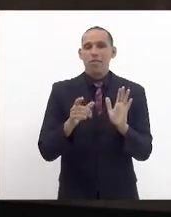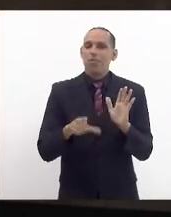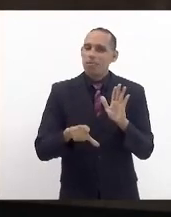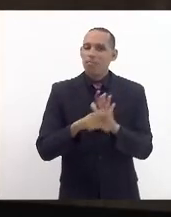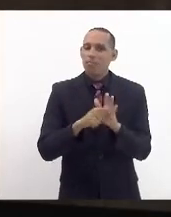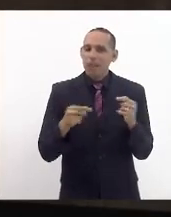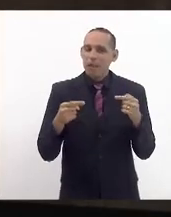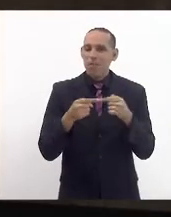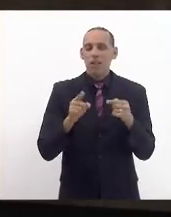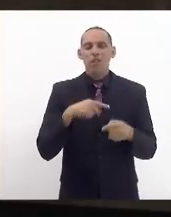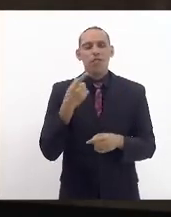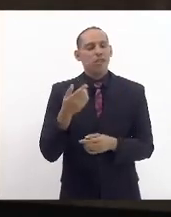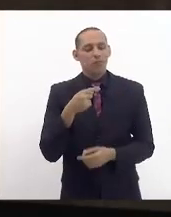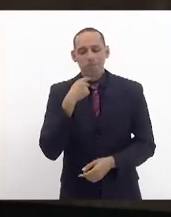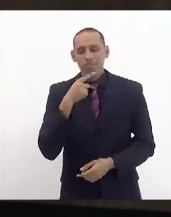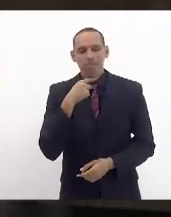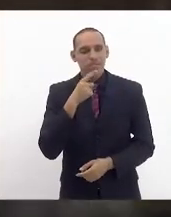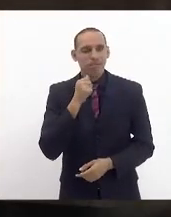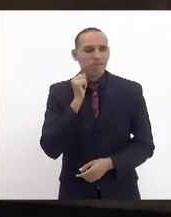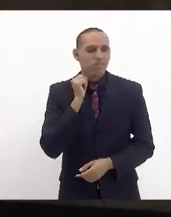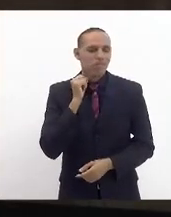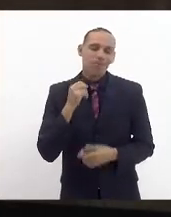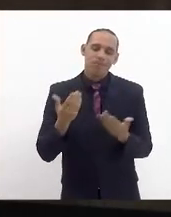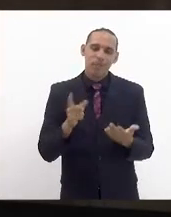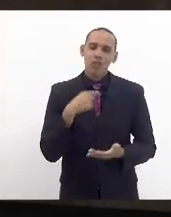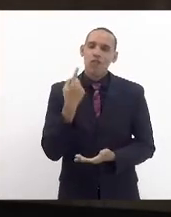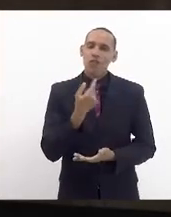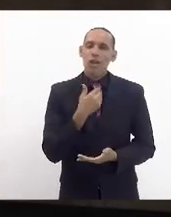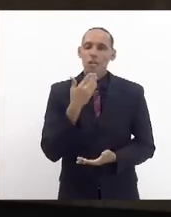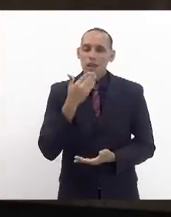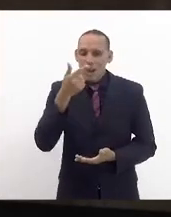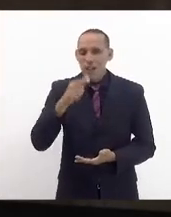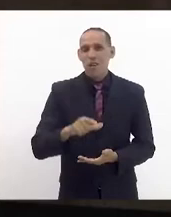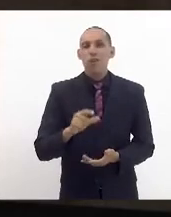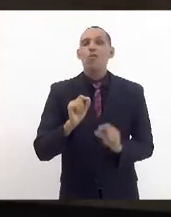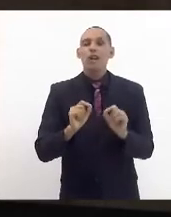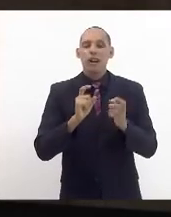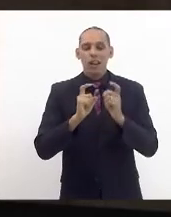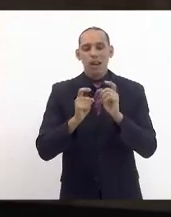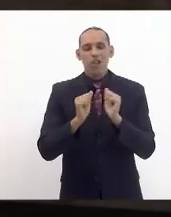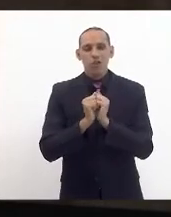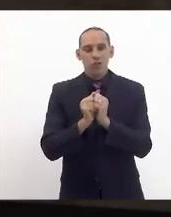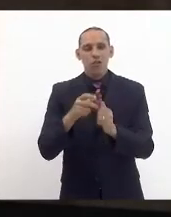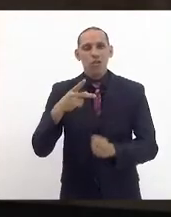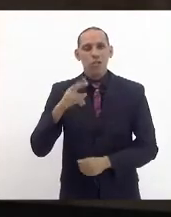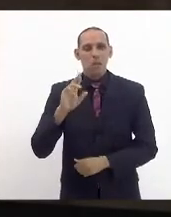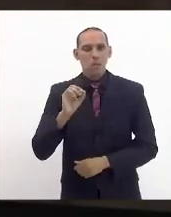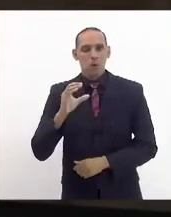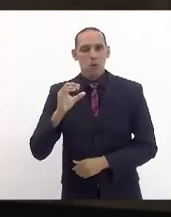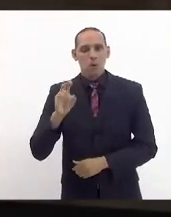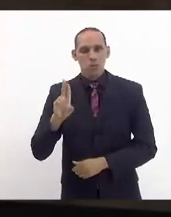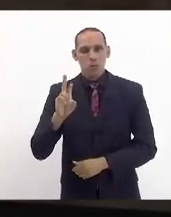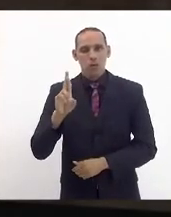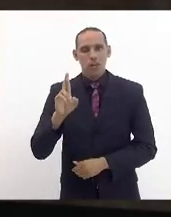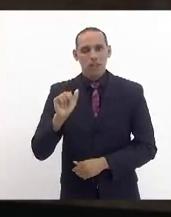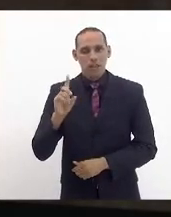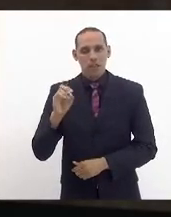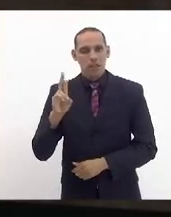pouco seremos. Então, espero, volto a pedir aqui a reunião com a Procuradoria para que a gente